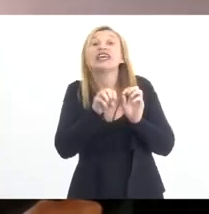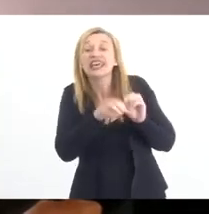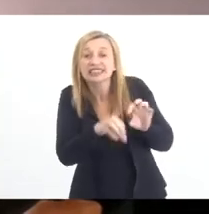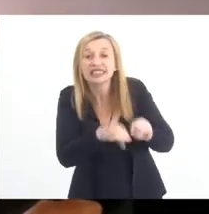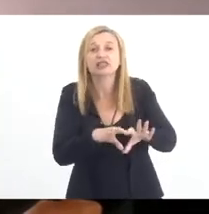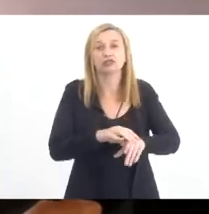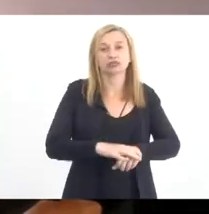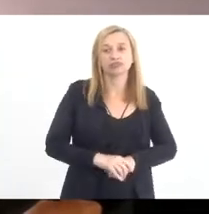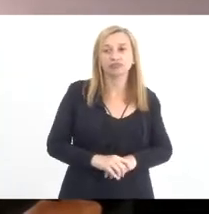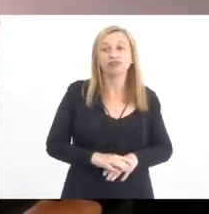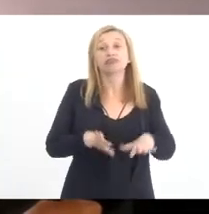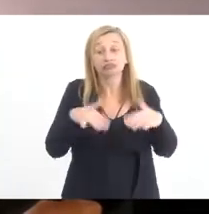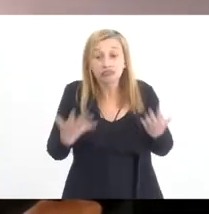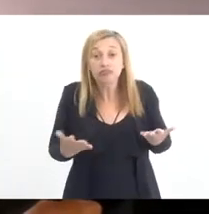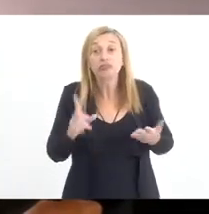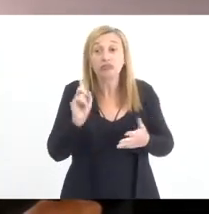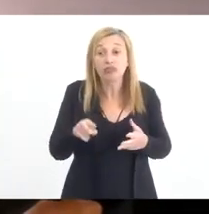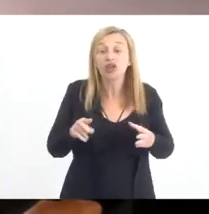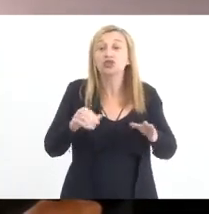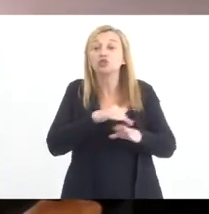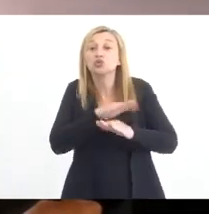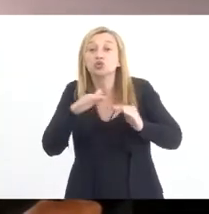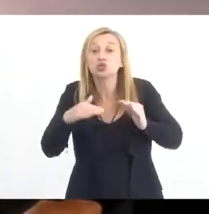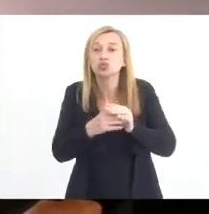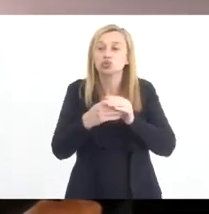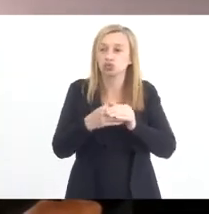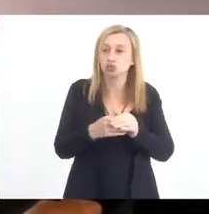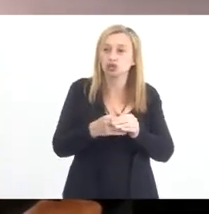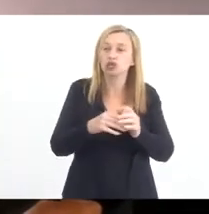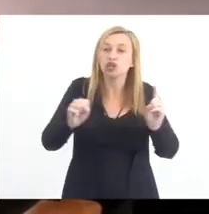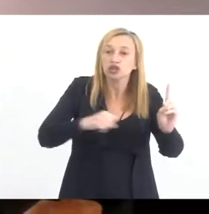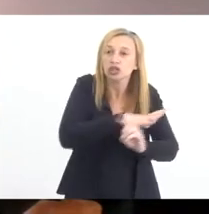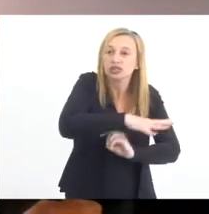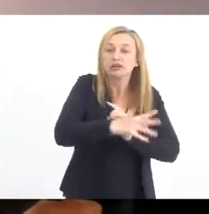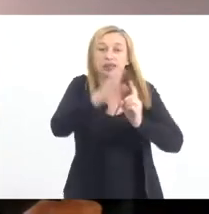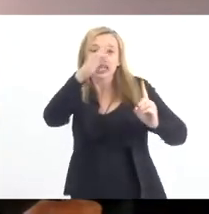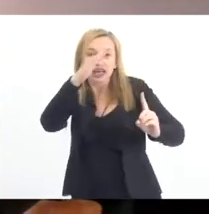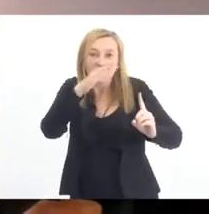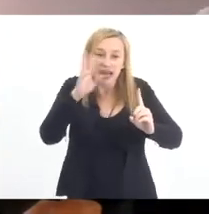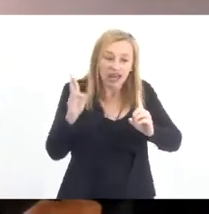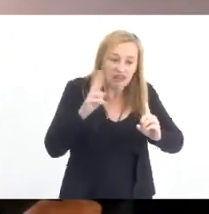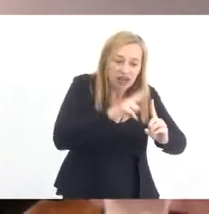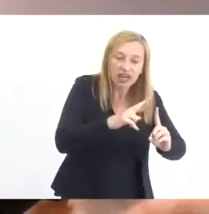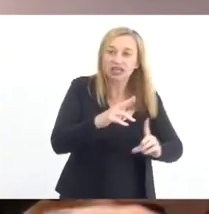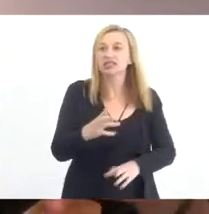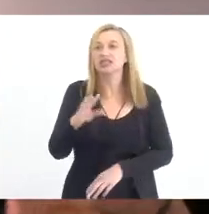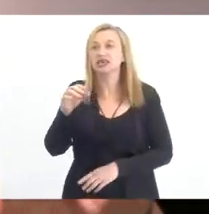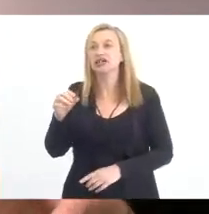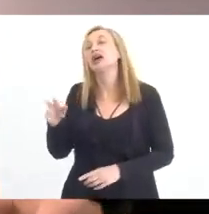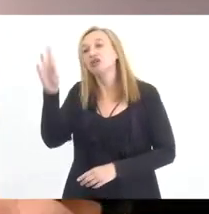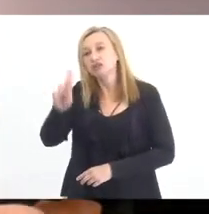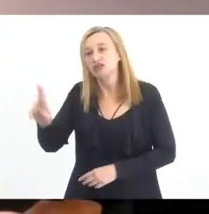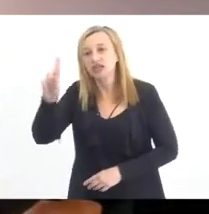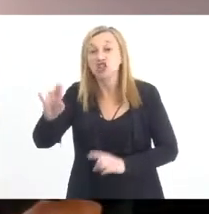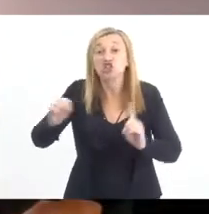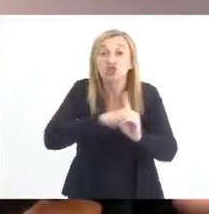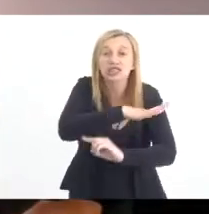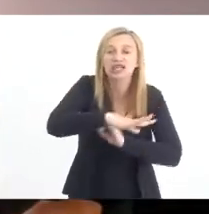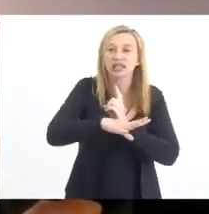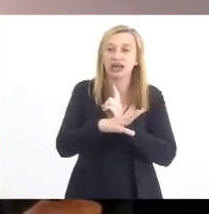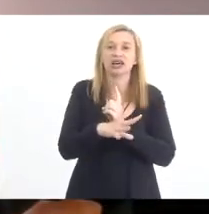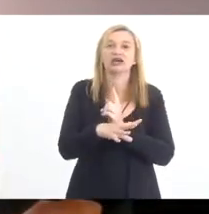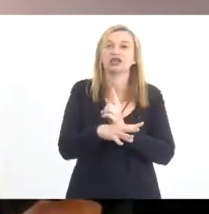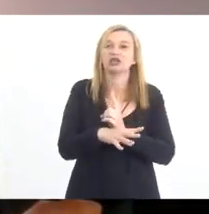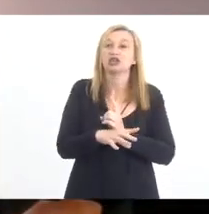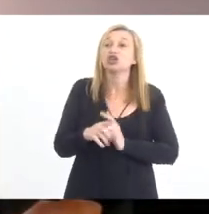ensino? Então, é isso que faz ser socialmente referenciada. Será socialmente, vem de sociedade.